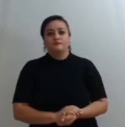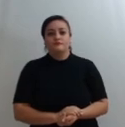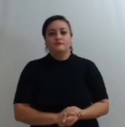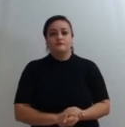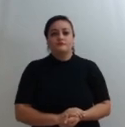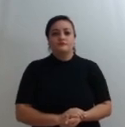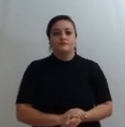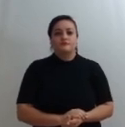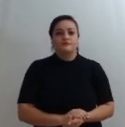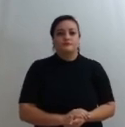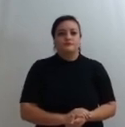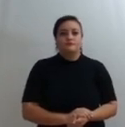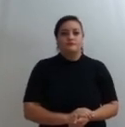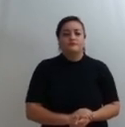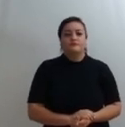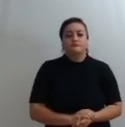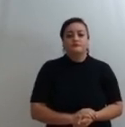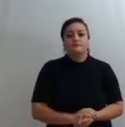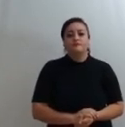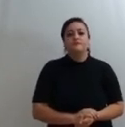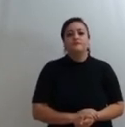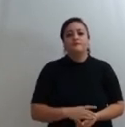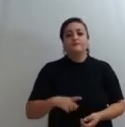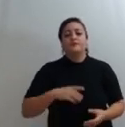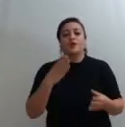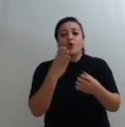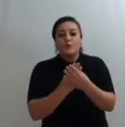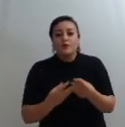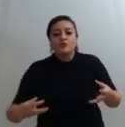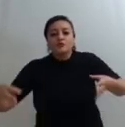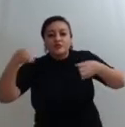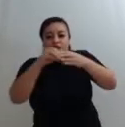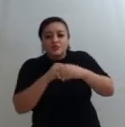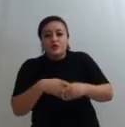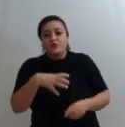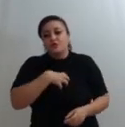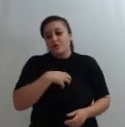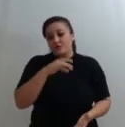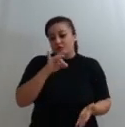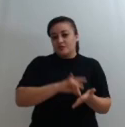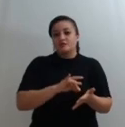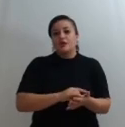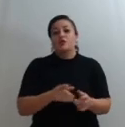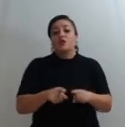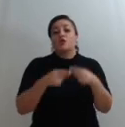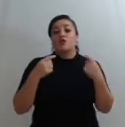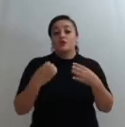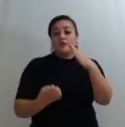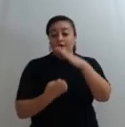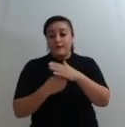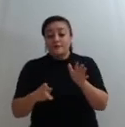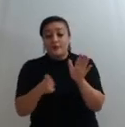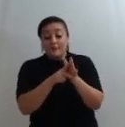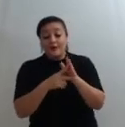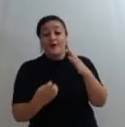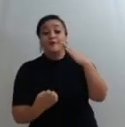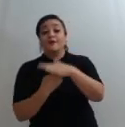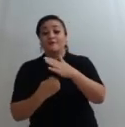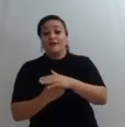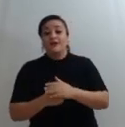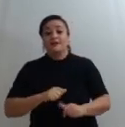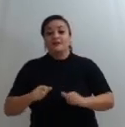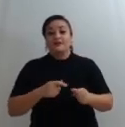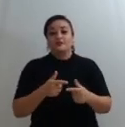Aloysio, nomeou como perito em processo em curso, dor de certo modo, vinculado à sua própria empresa, a Corte Administradora de Bens. E